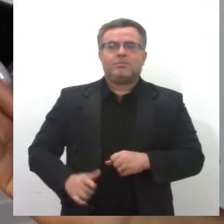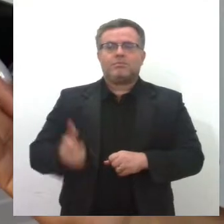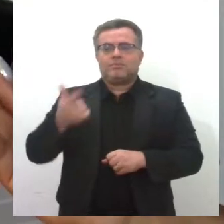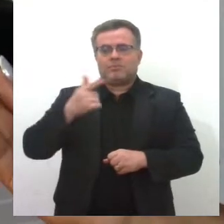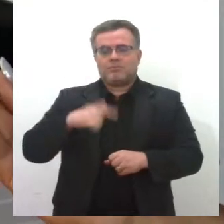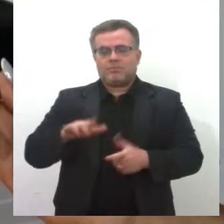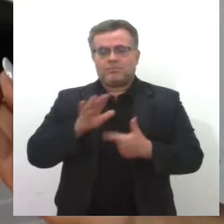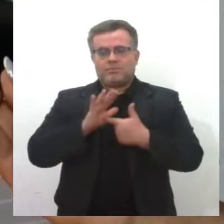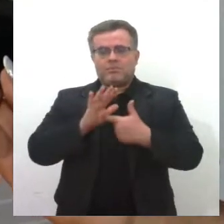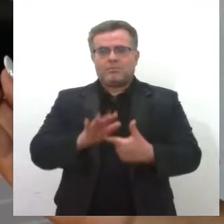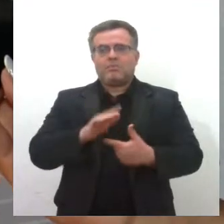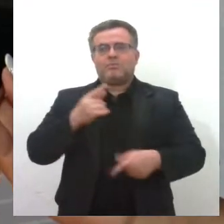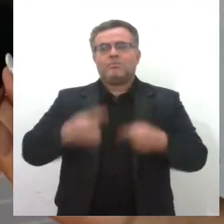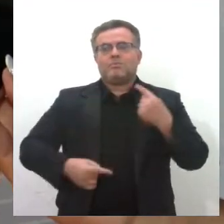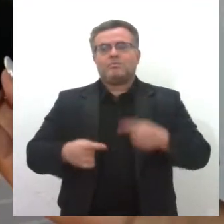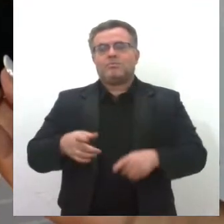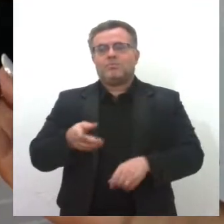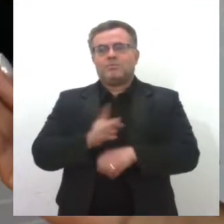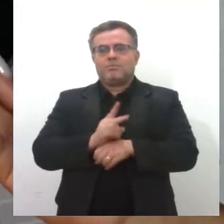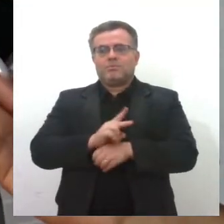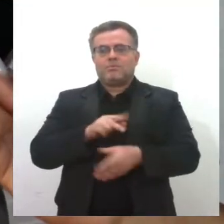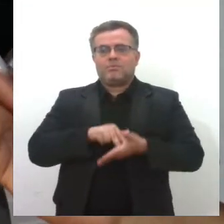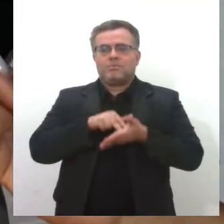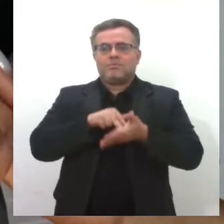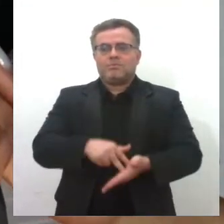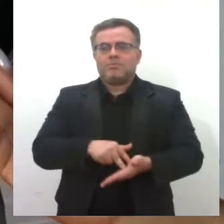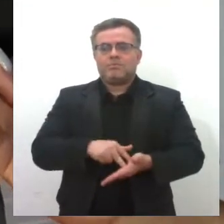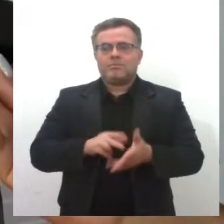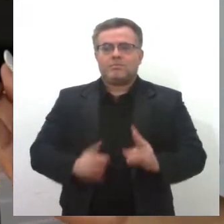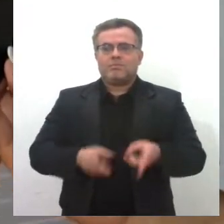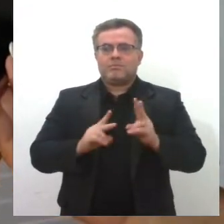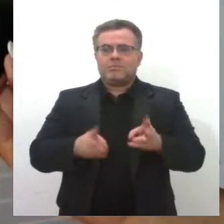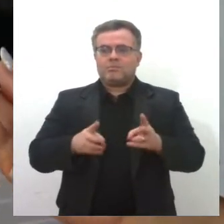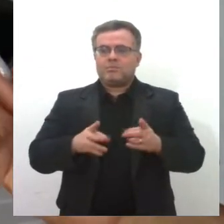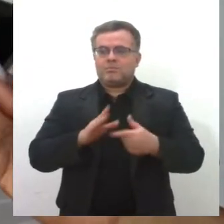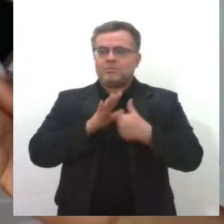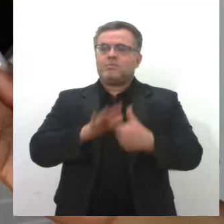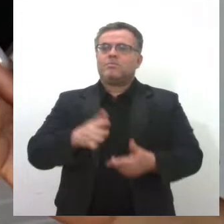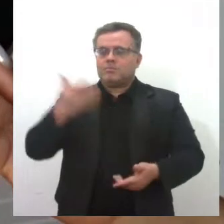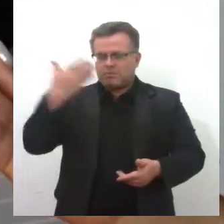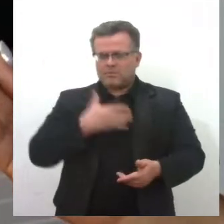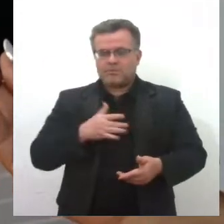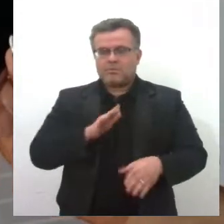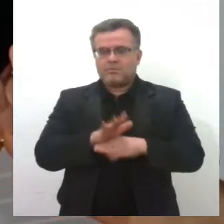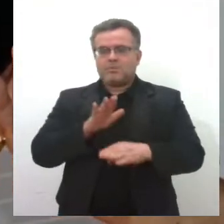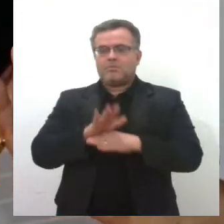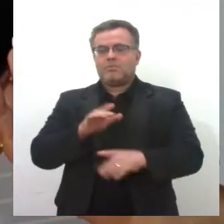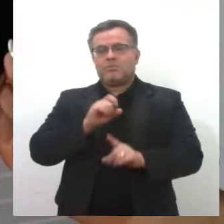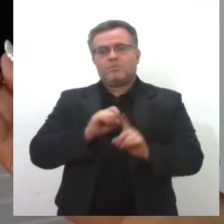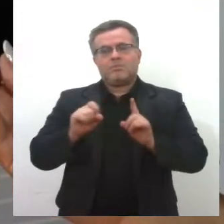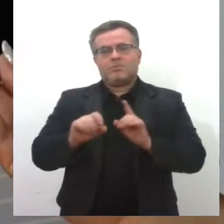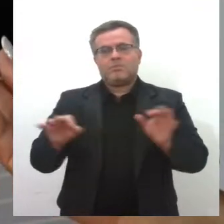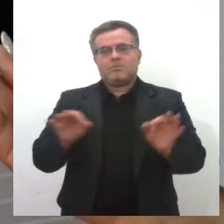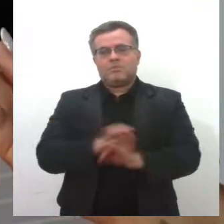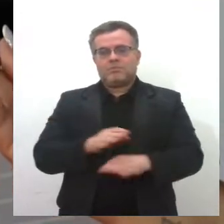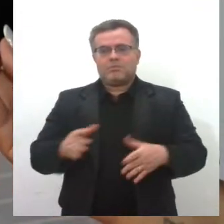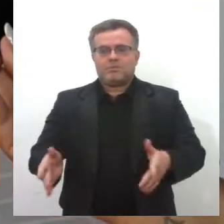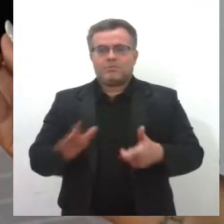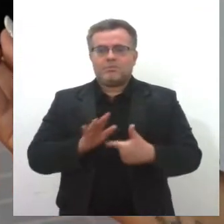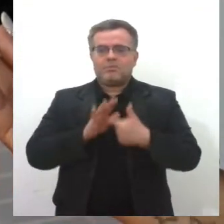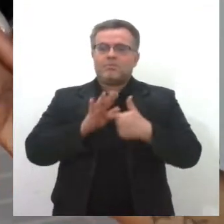a sua política fiscal efetiva, trazendo resultados em prol da sociedade. Então, o grande destaque que